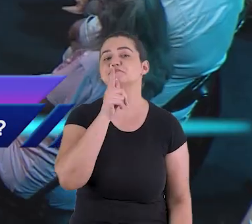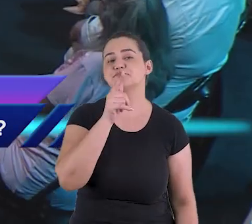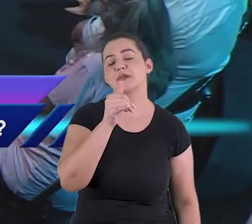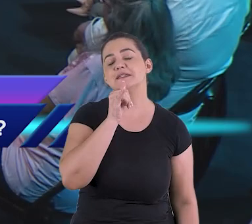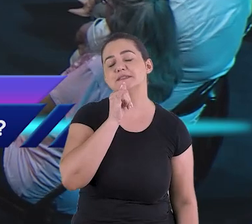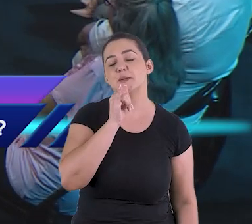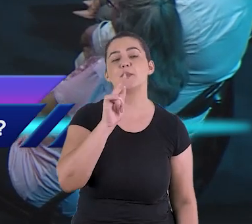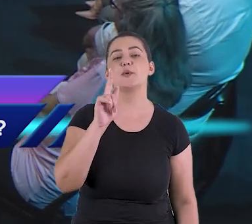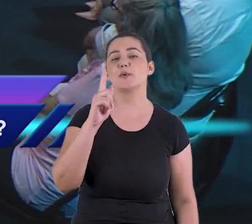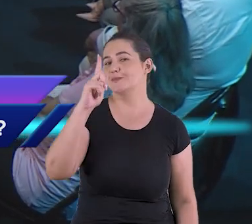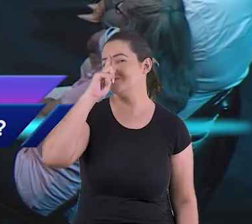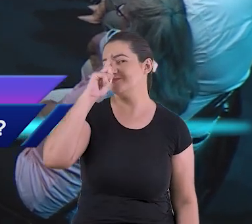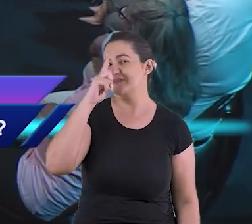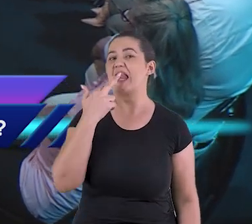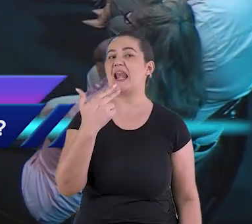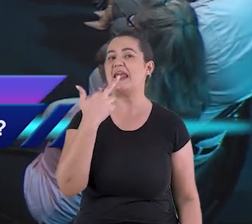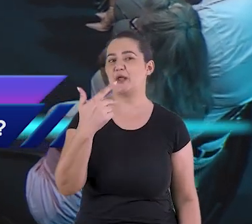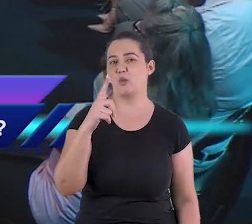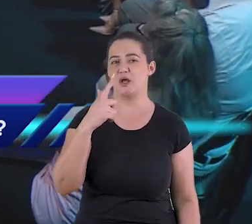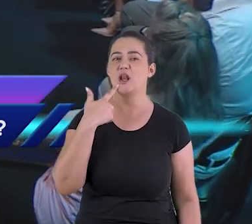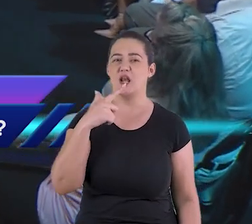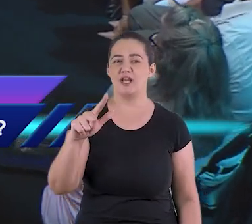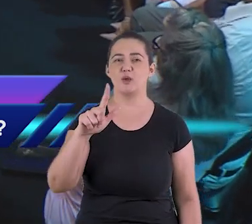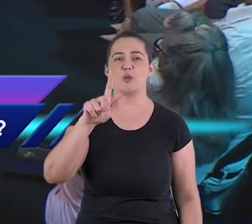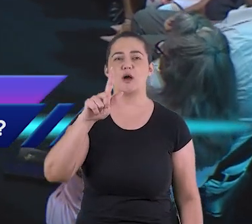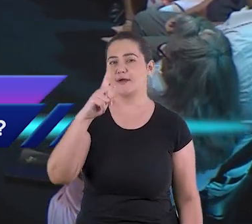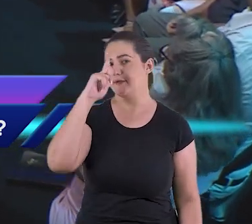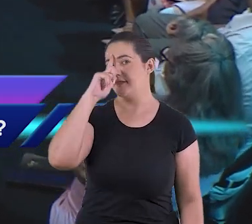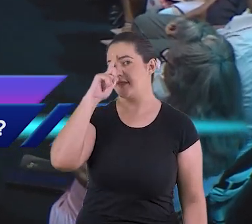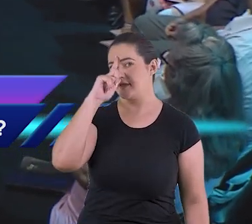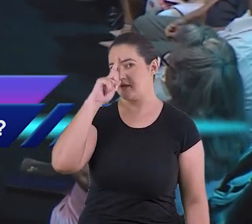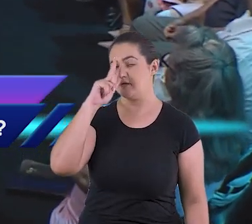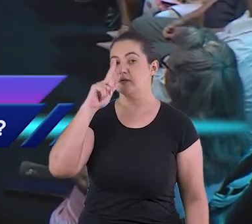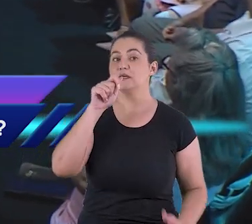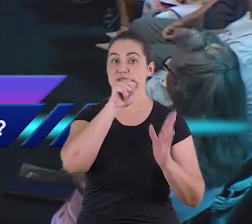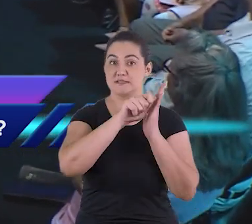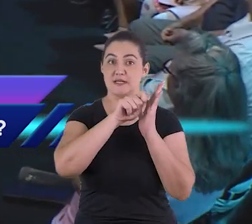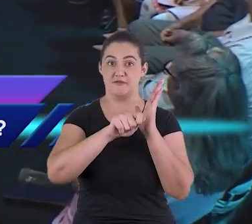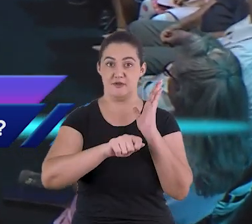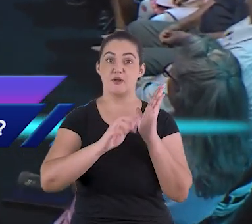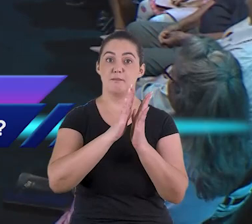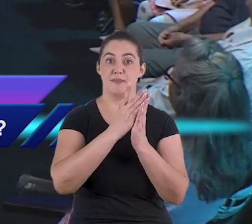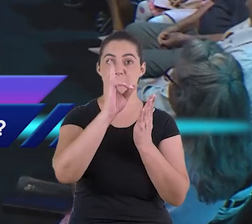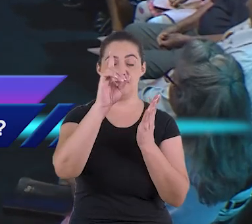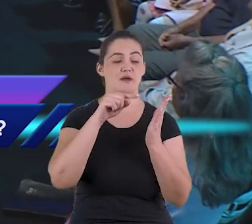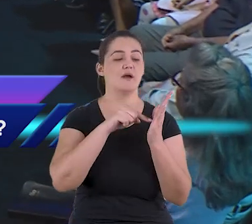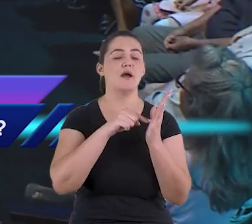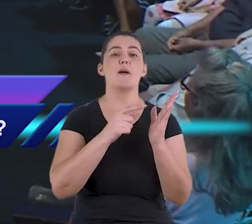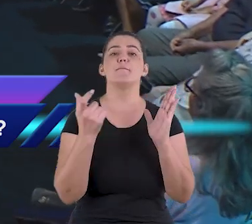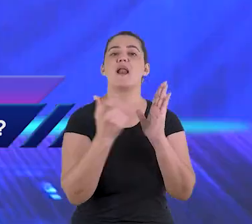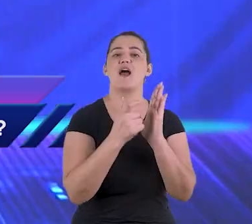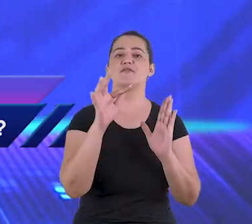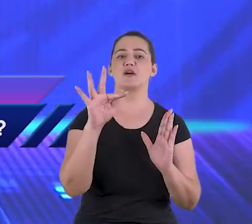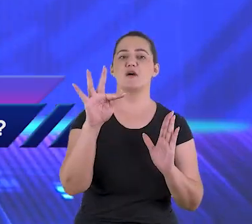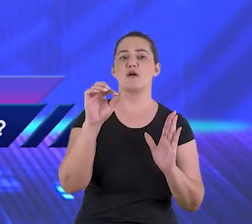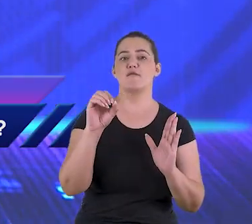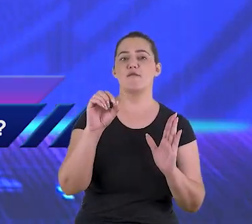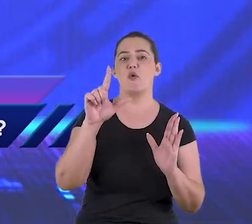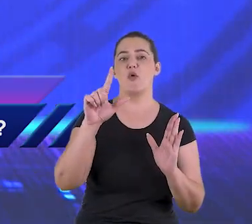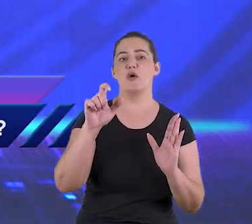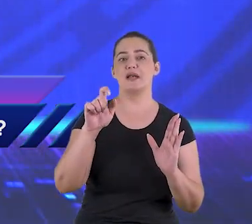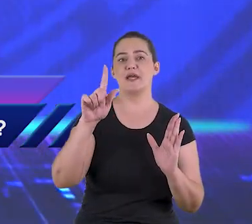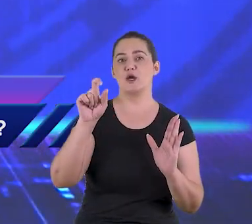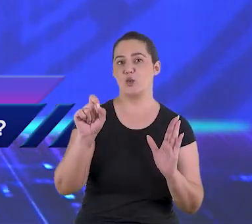grego é a língua em que boa parte da Bíblia foi originalmente escrita. E o termo grego